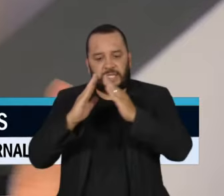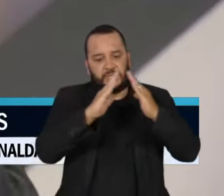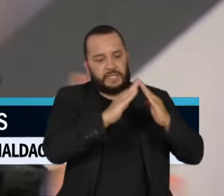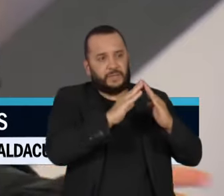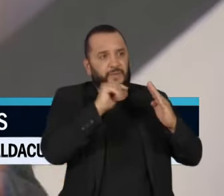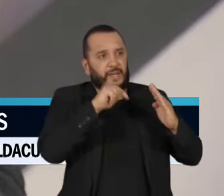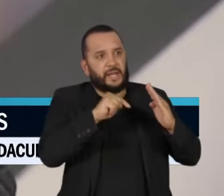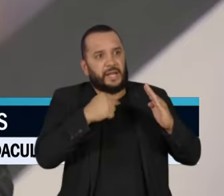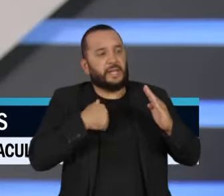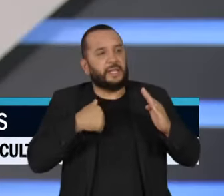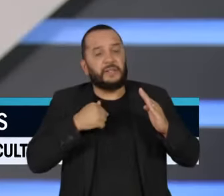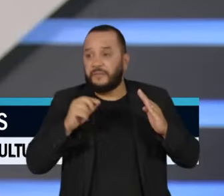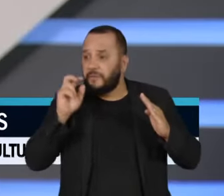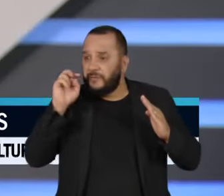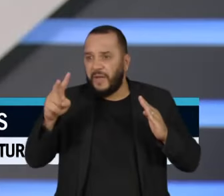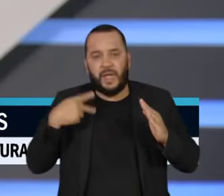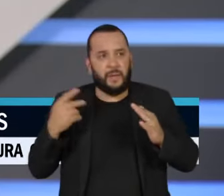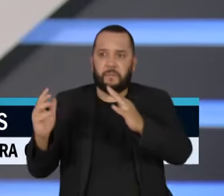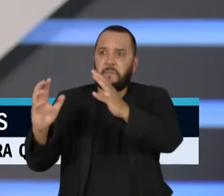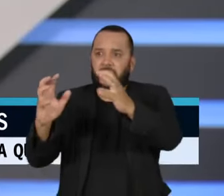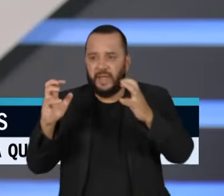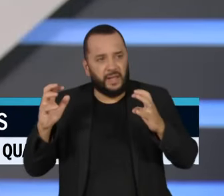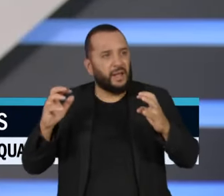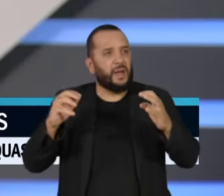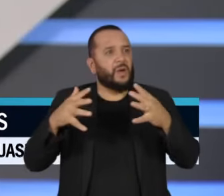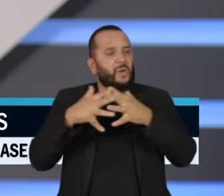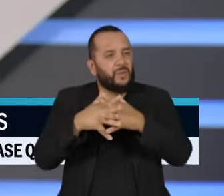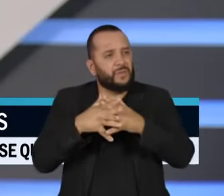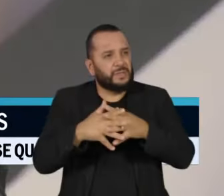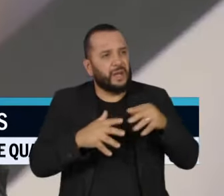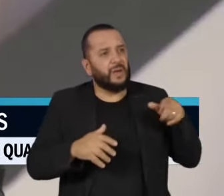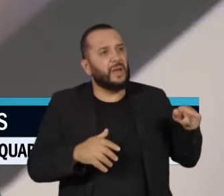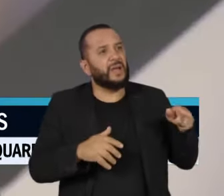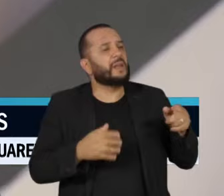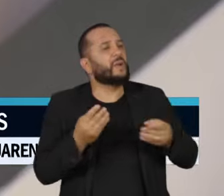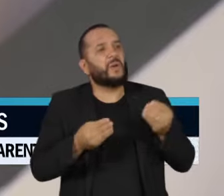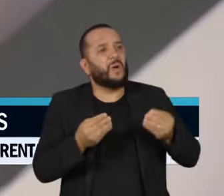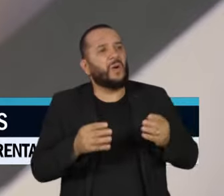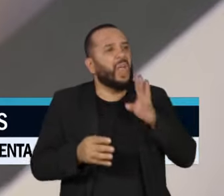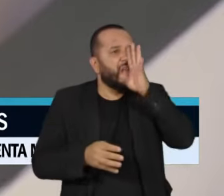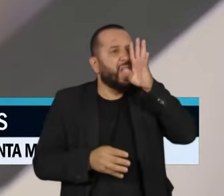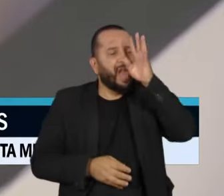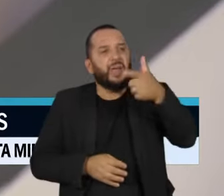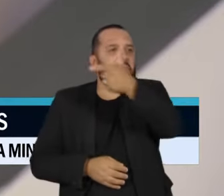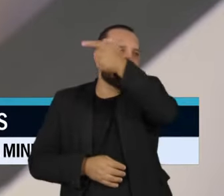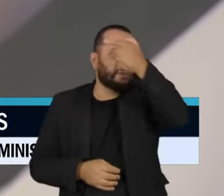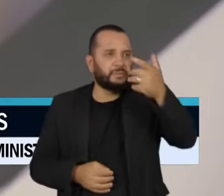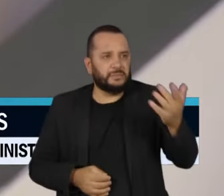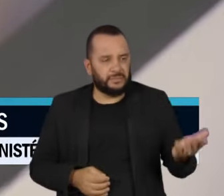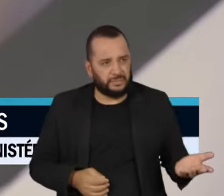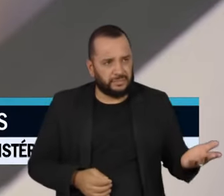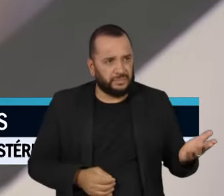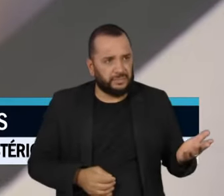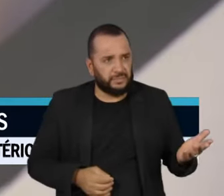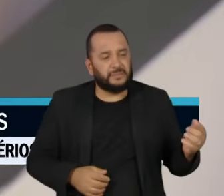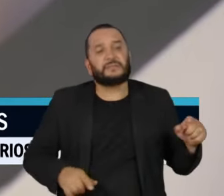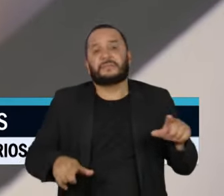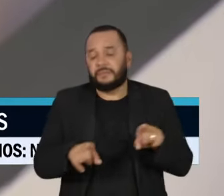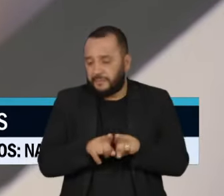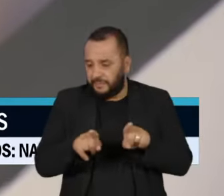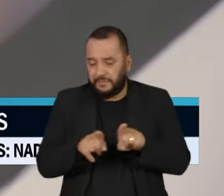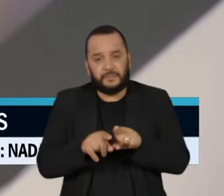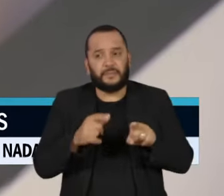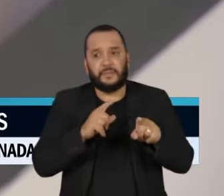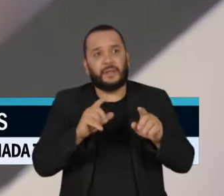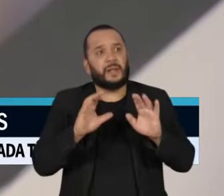possa haver na vizinhança? Como é que fica? E mais ainda, eu aprendi muito cedo que a grande arma do bandido é